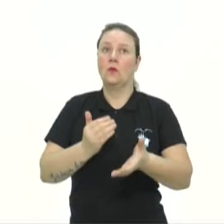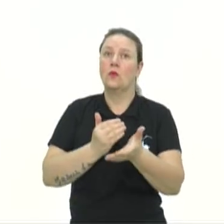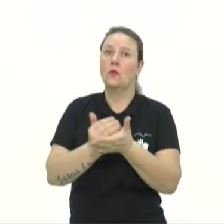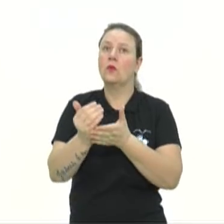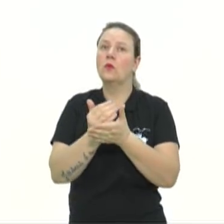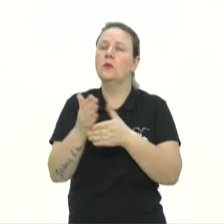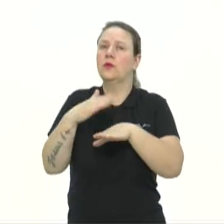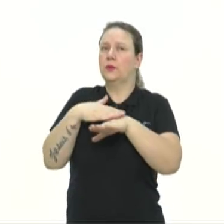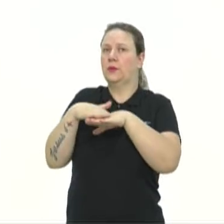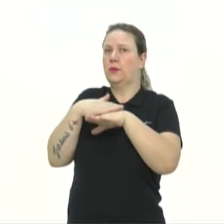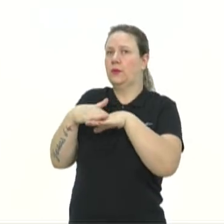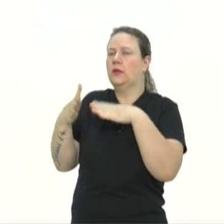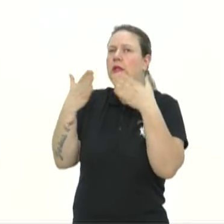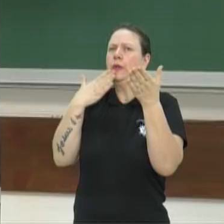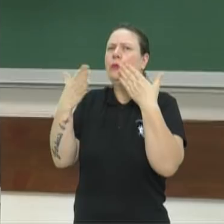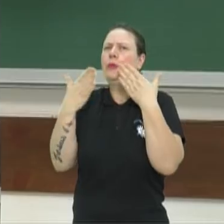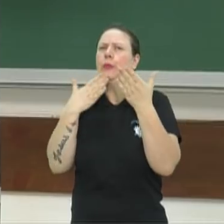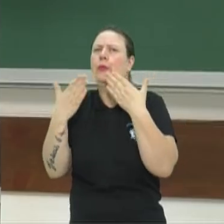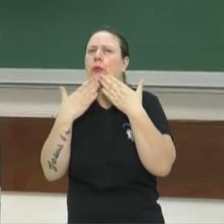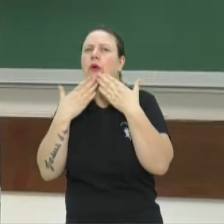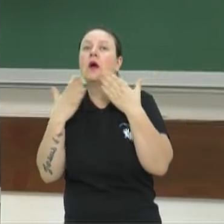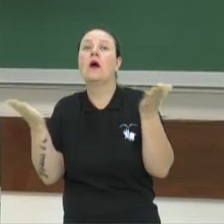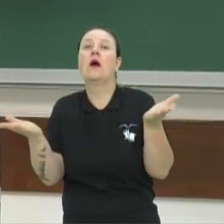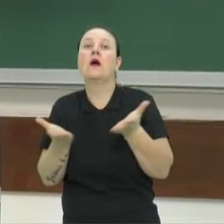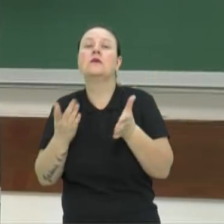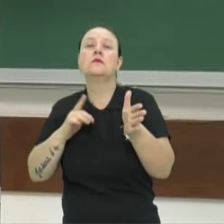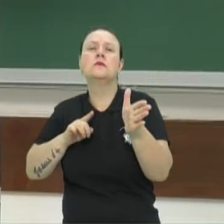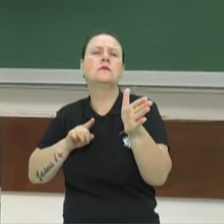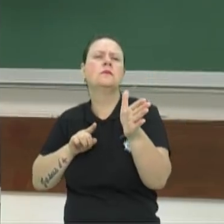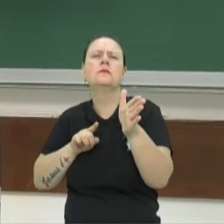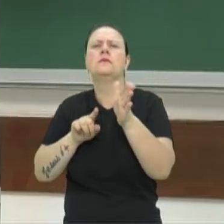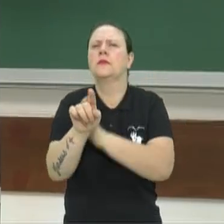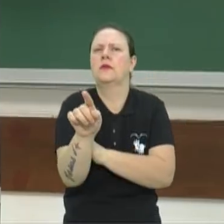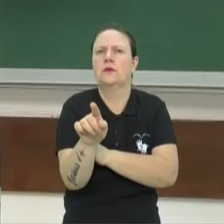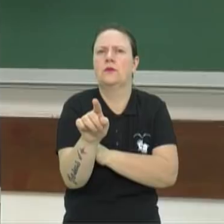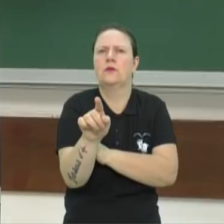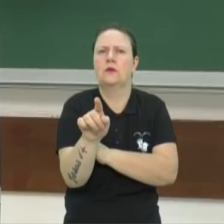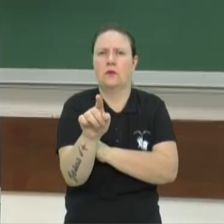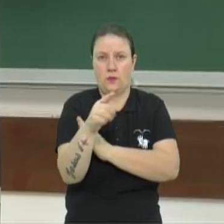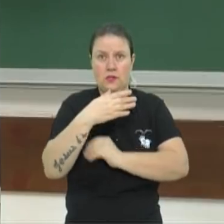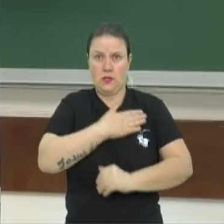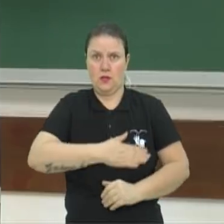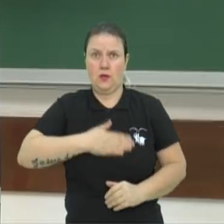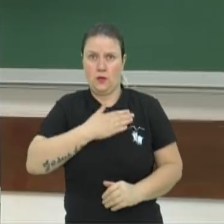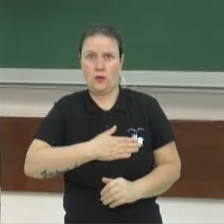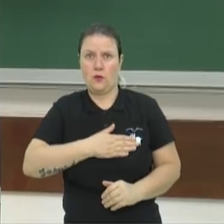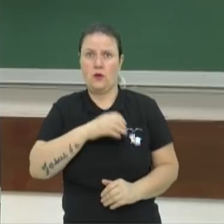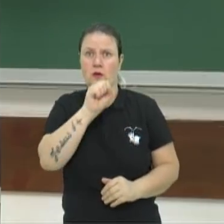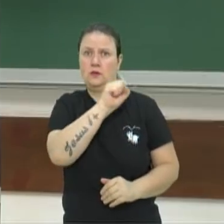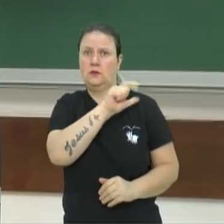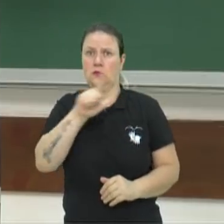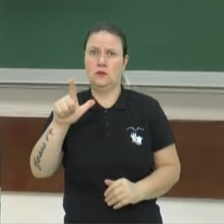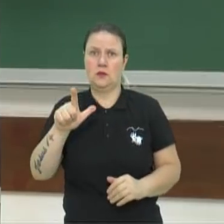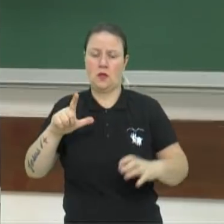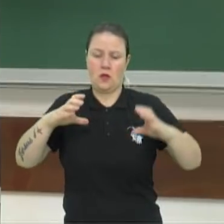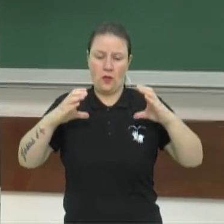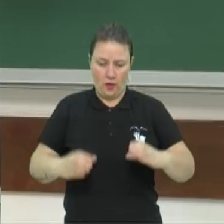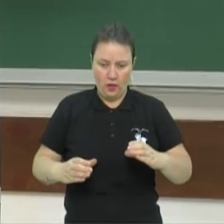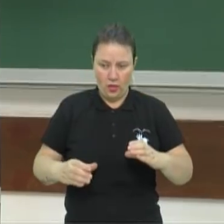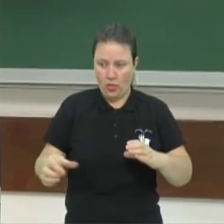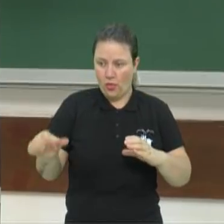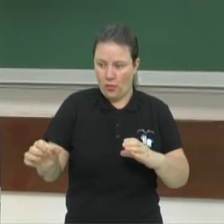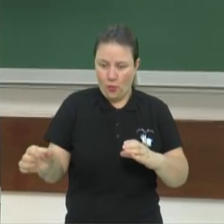nossa conversa, eu gostaria de fazer uma pergunta. Você costuma acrescentar sal à sua comida, mesmo depois que a sua mãe